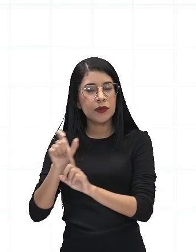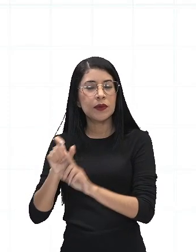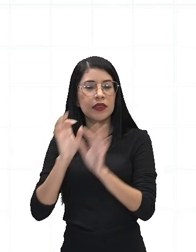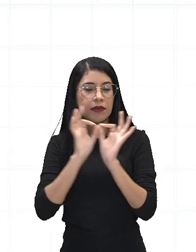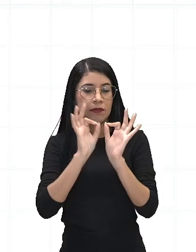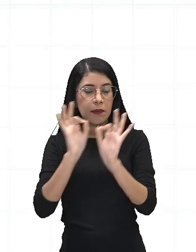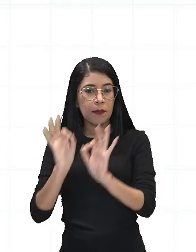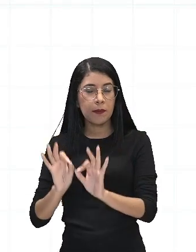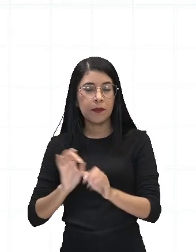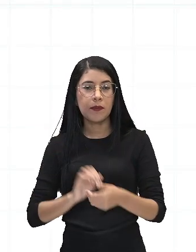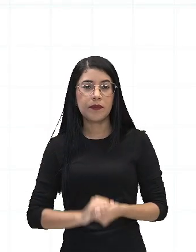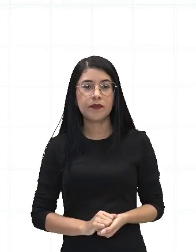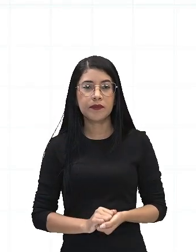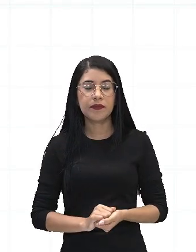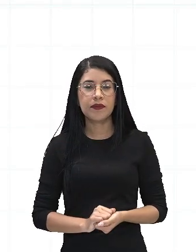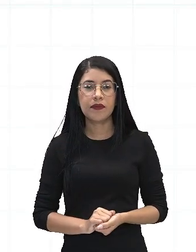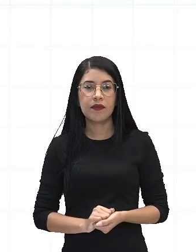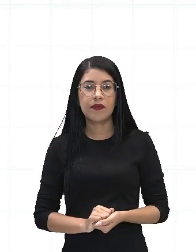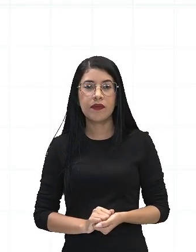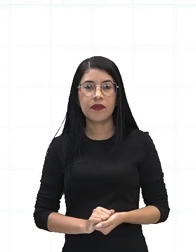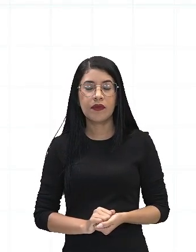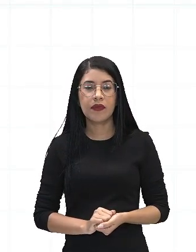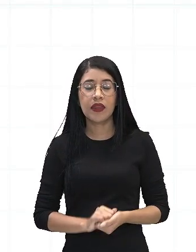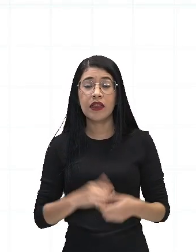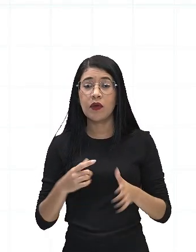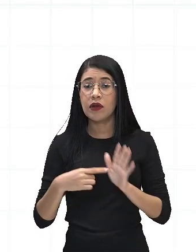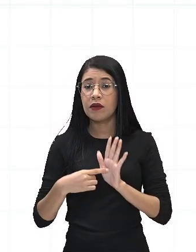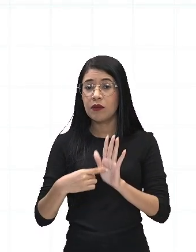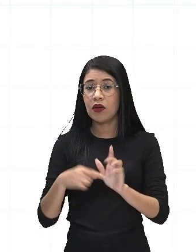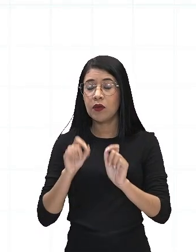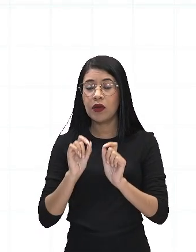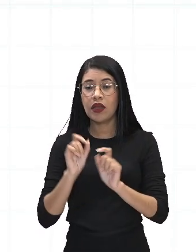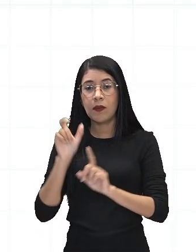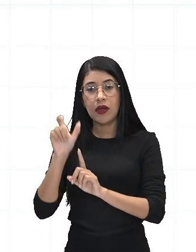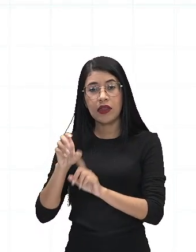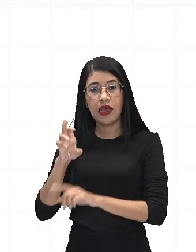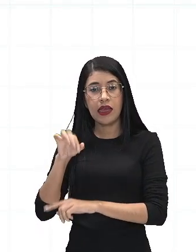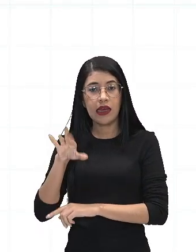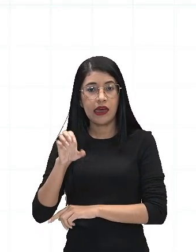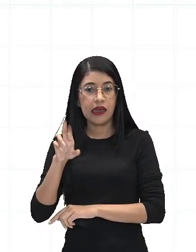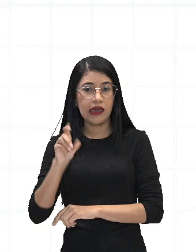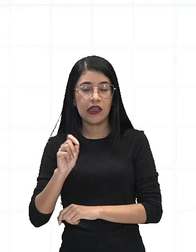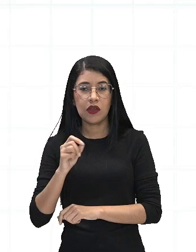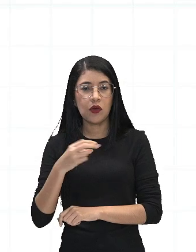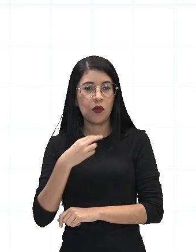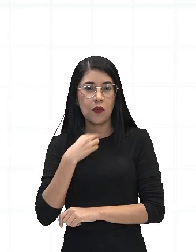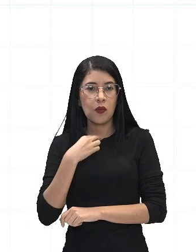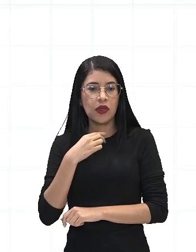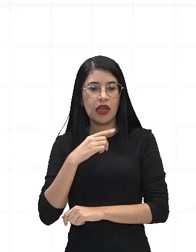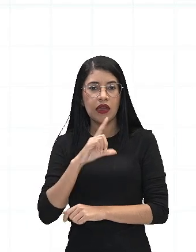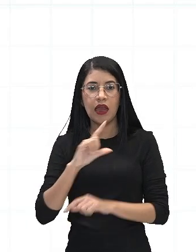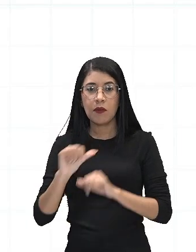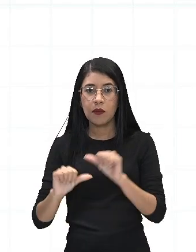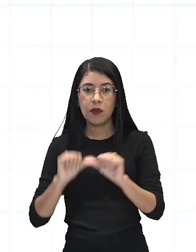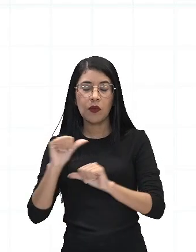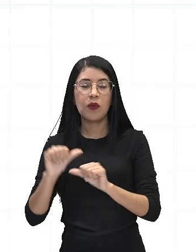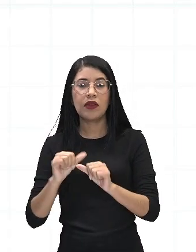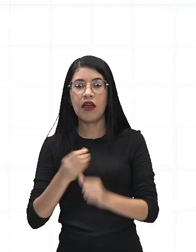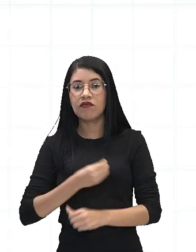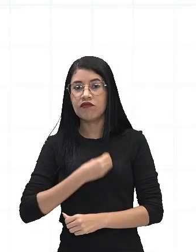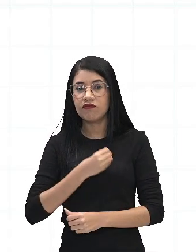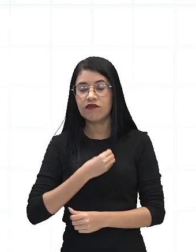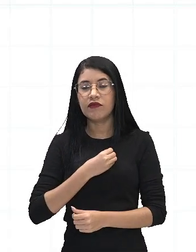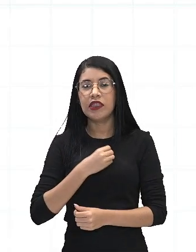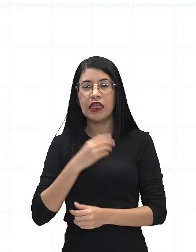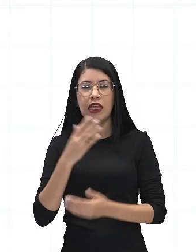espectadores. Assim, quando mostra que Eric não é capaz de fugir da realidade fantástica na